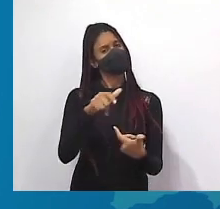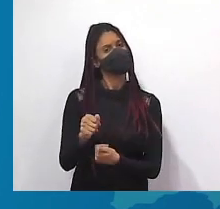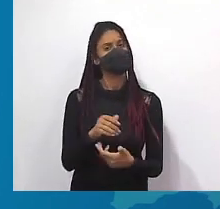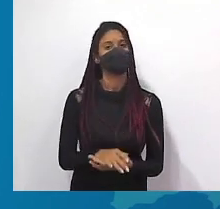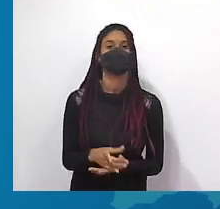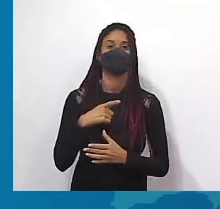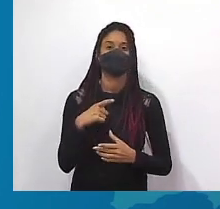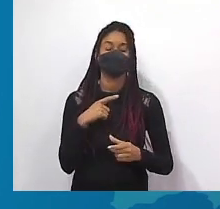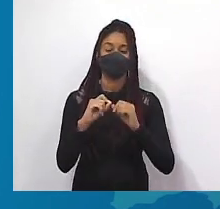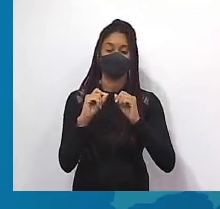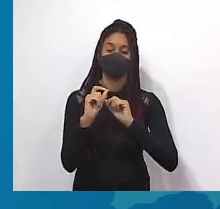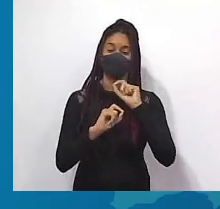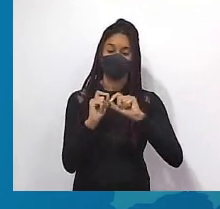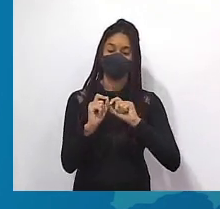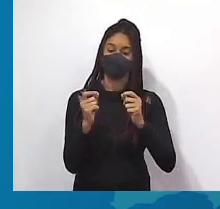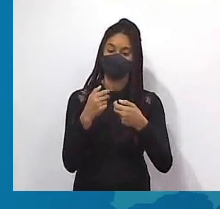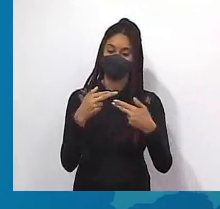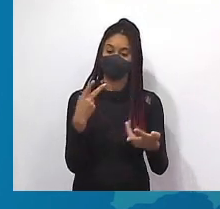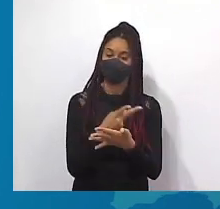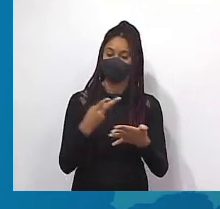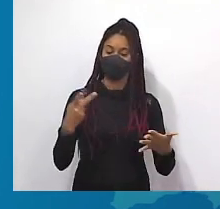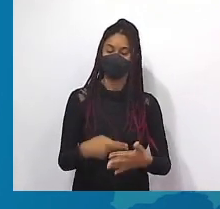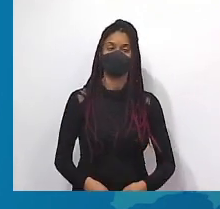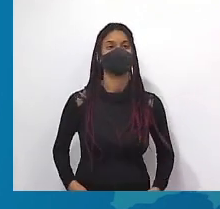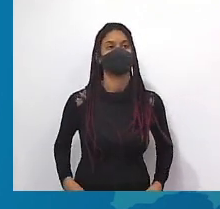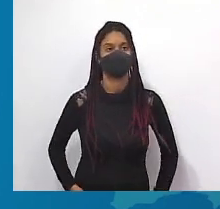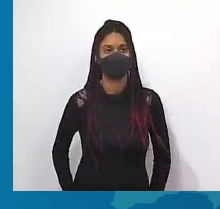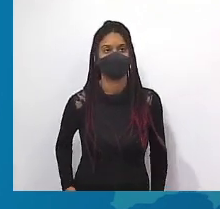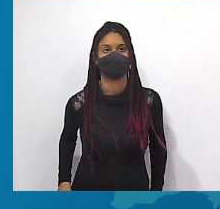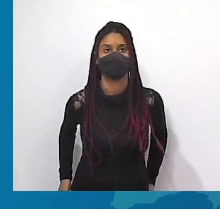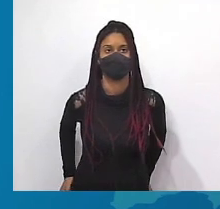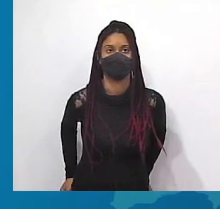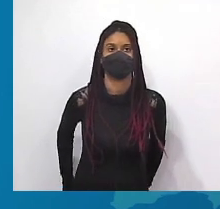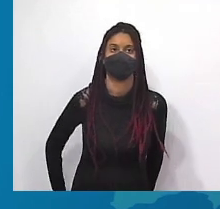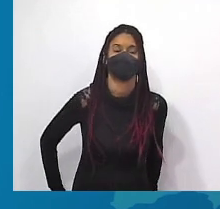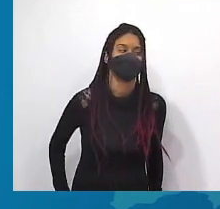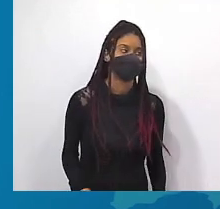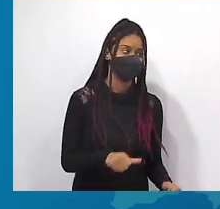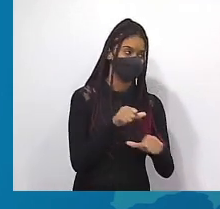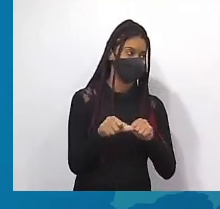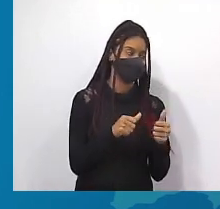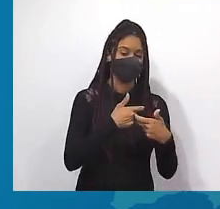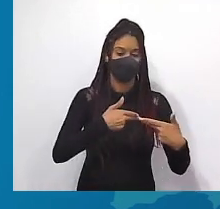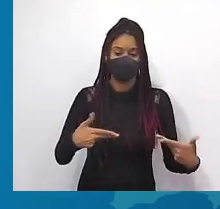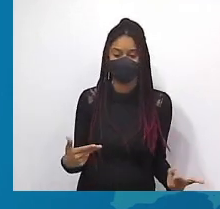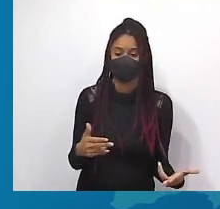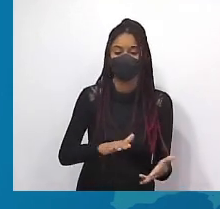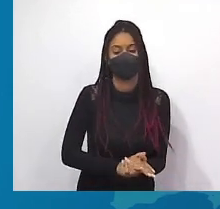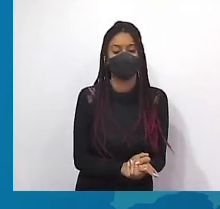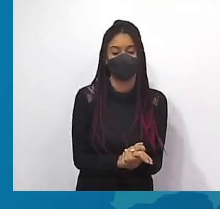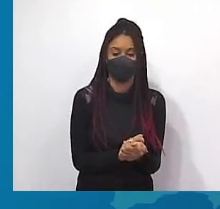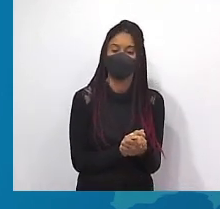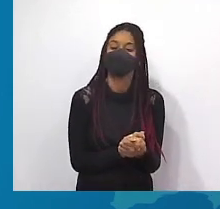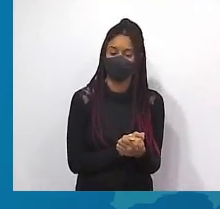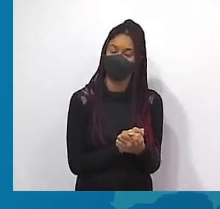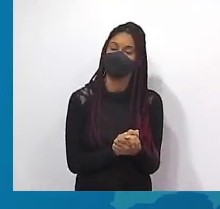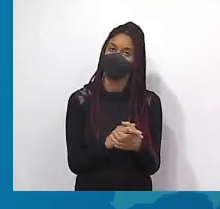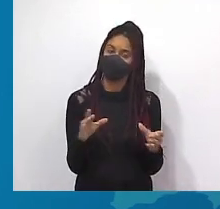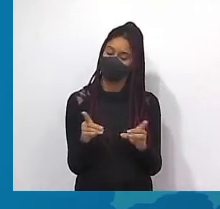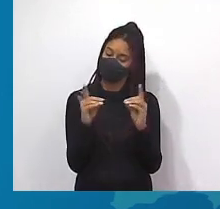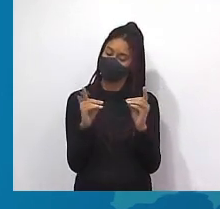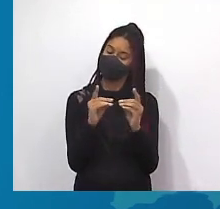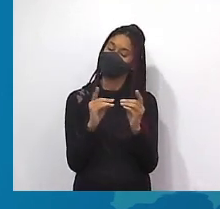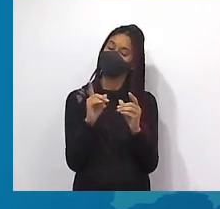tem provocado, né, fenômenos e alterado os quadros, né, das dinâmicas que